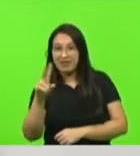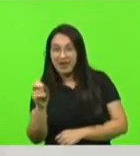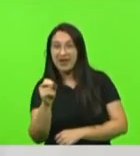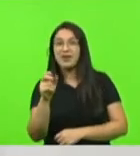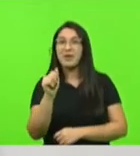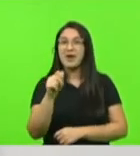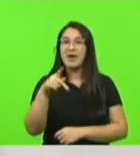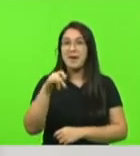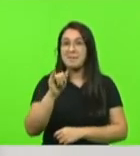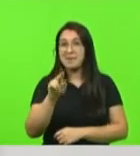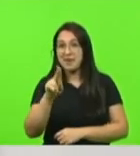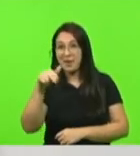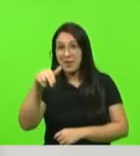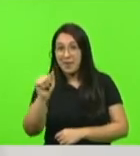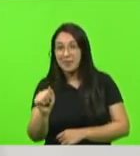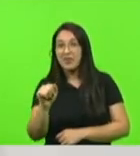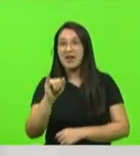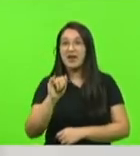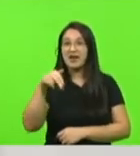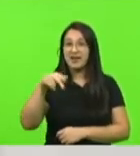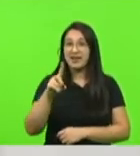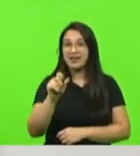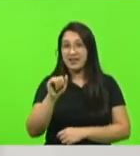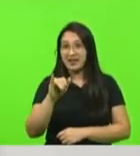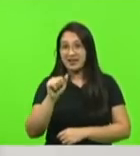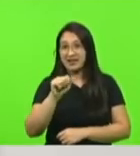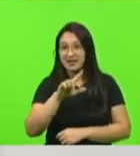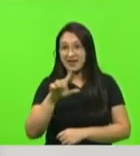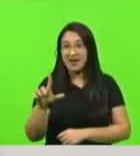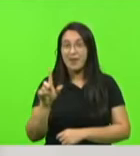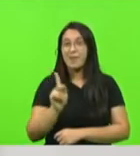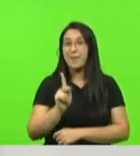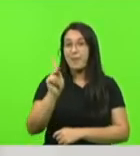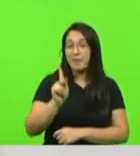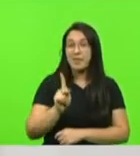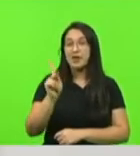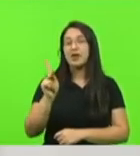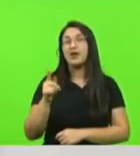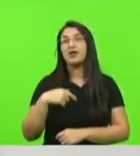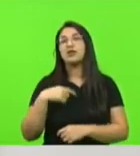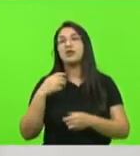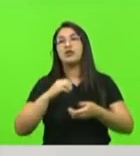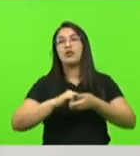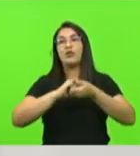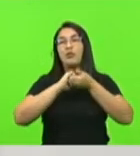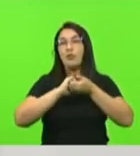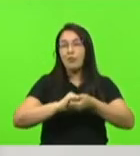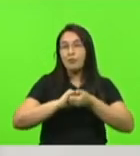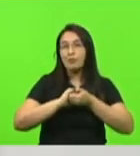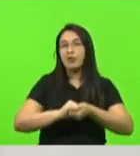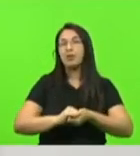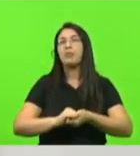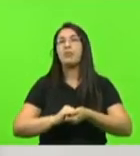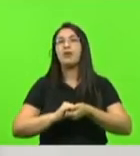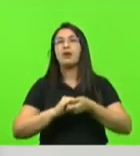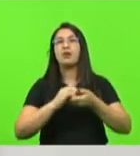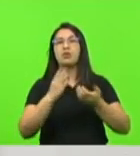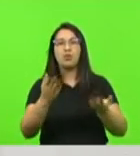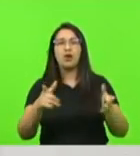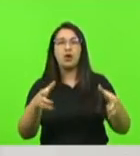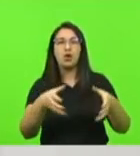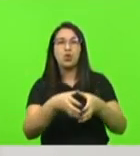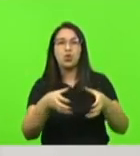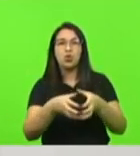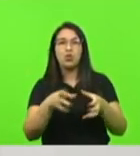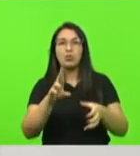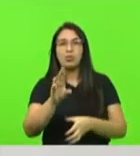Apiúna, Indaial, Pomerode. E aí eu faço cumprimento, né, à comitiva de Rodeio, que se encontra